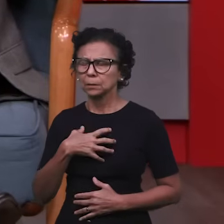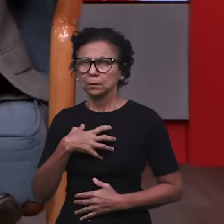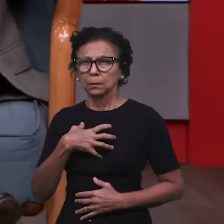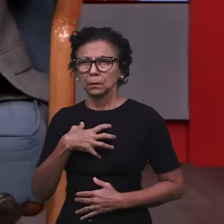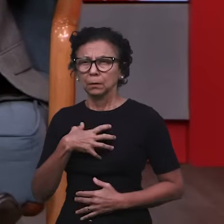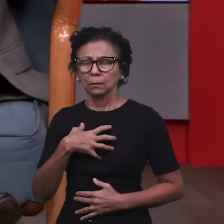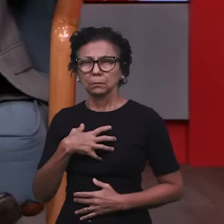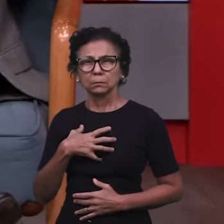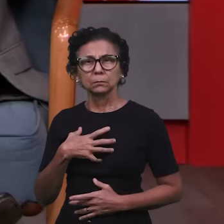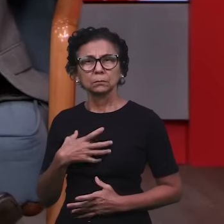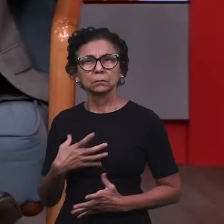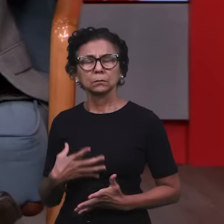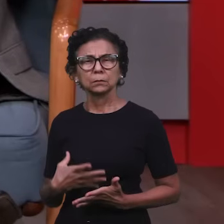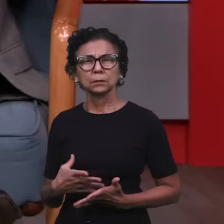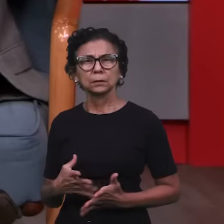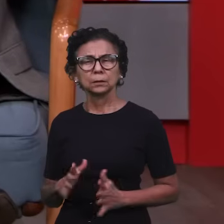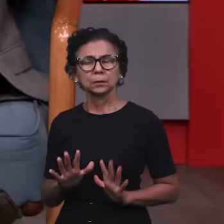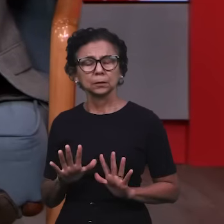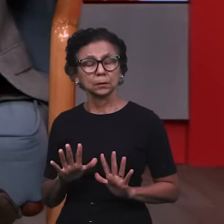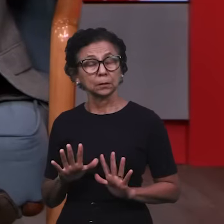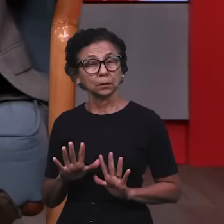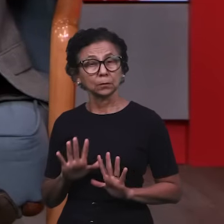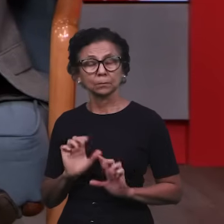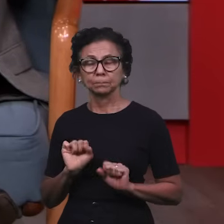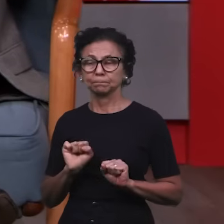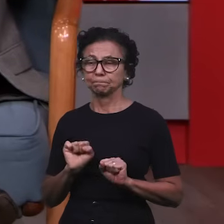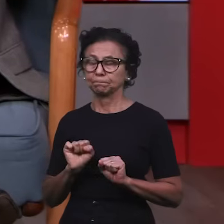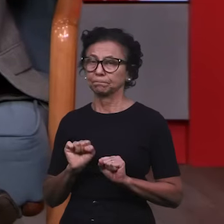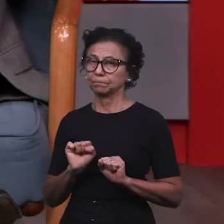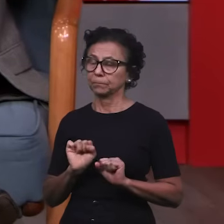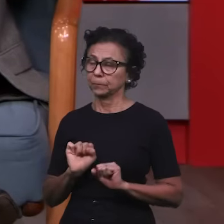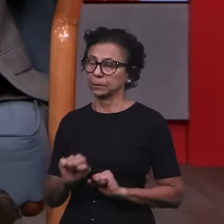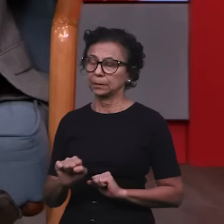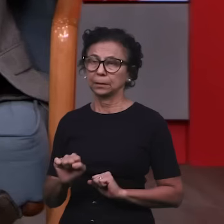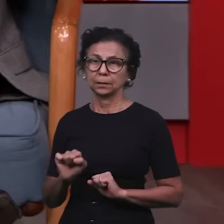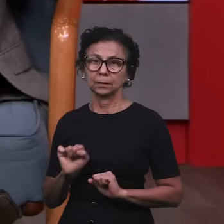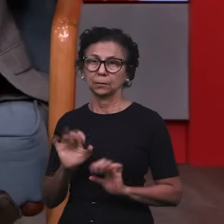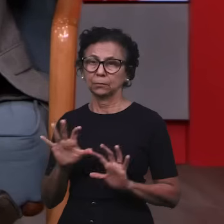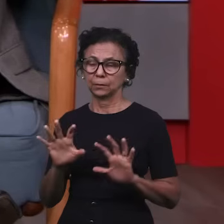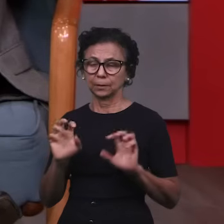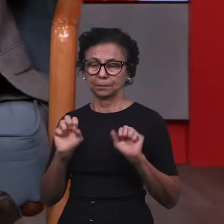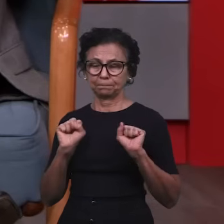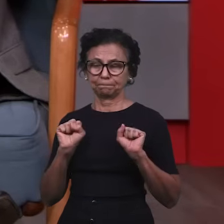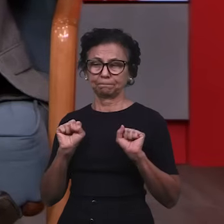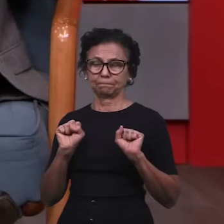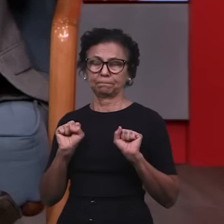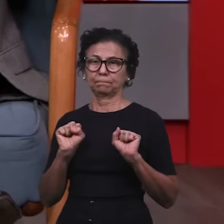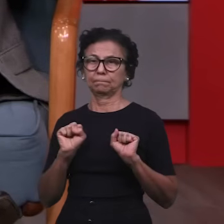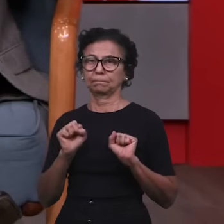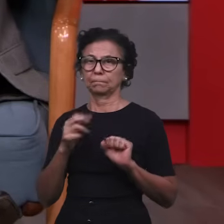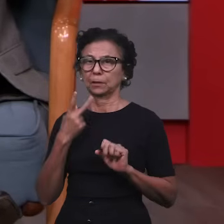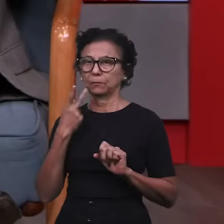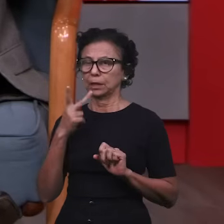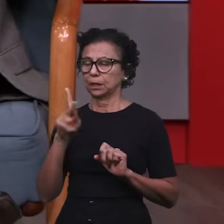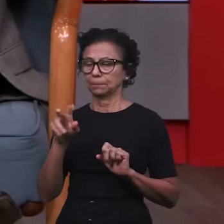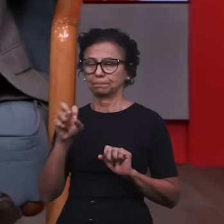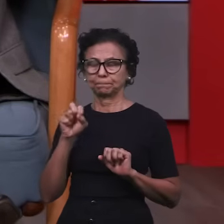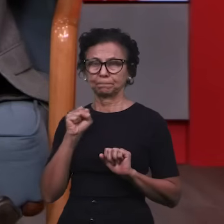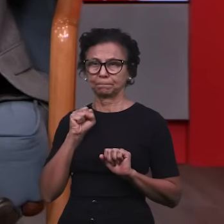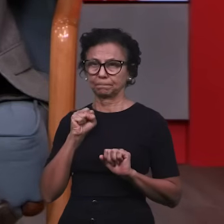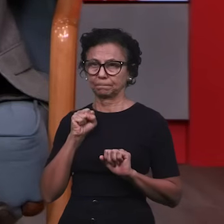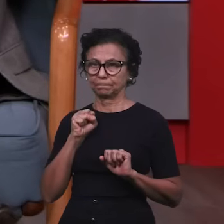Então, eu me contive, né, até por outras coisas e tal. Ele era uma pessoa